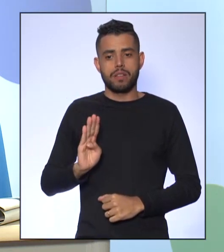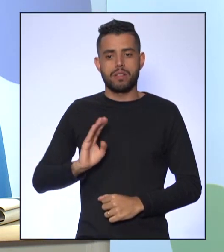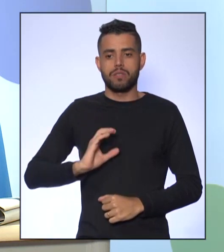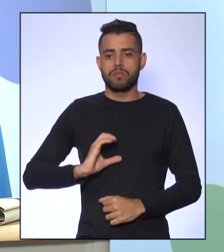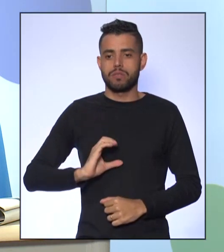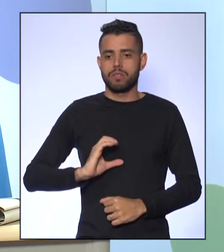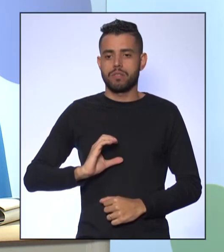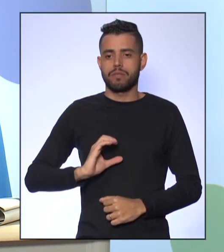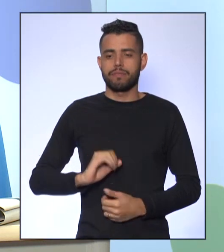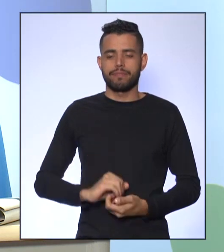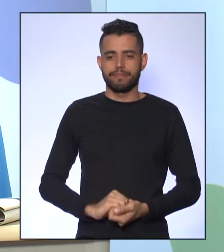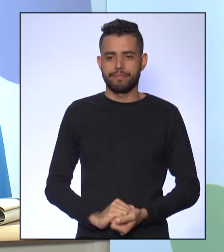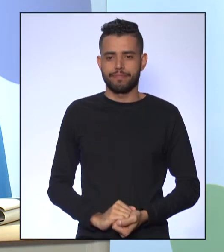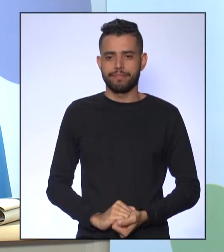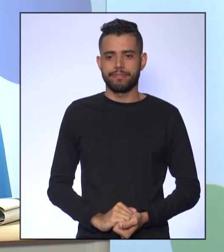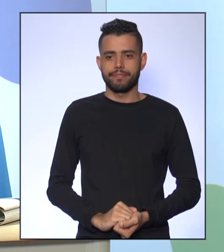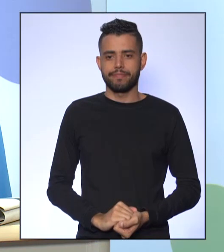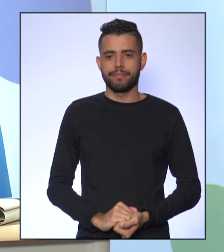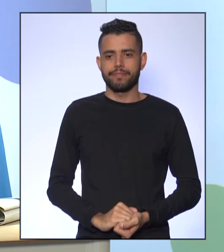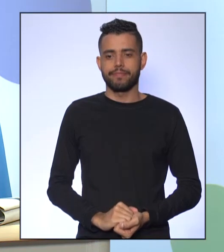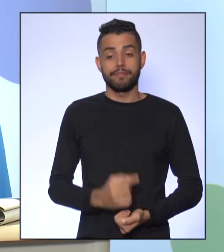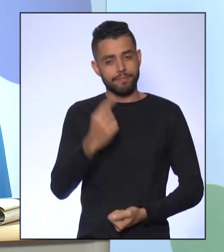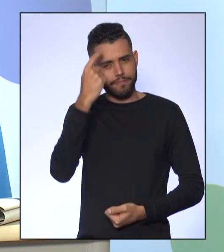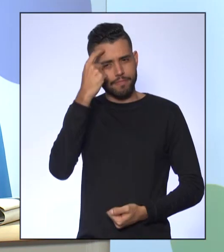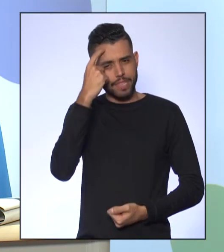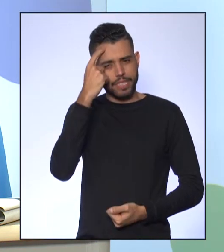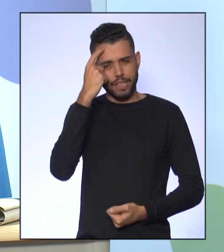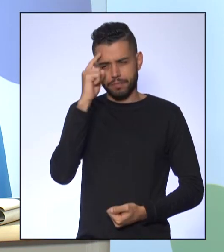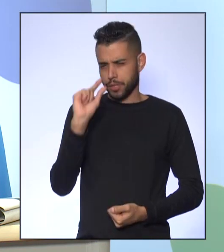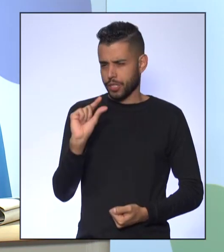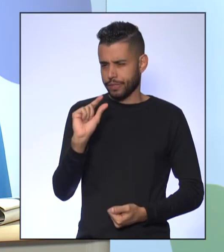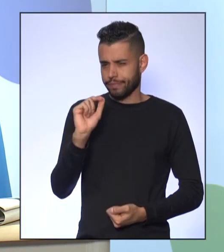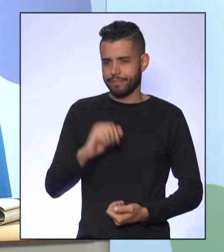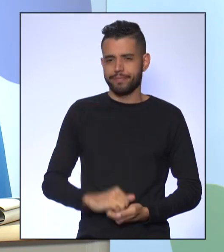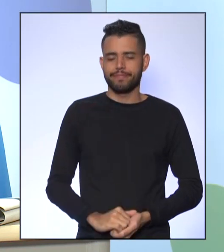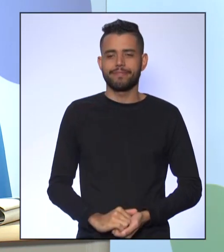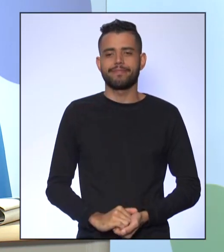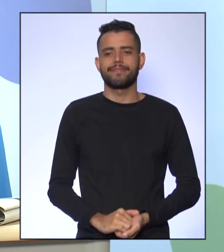ou a C? Vamos pensar um pouco.